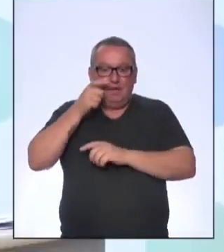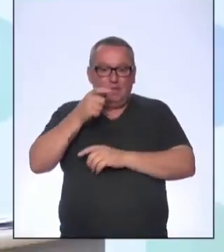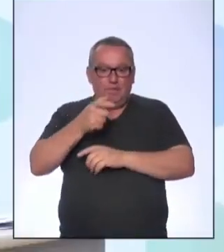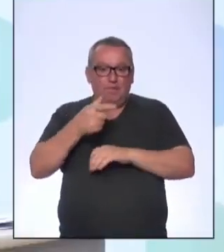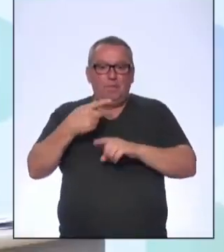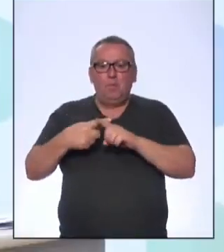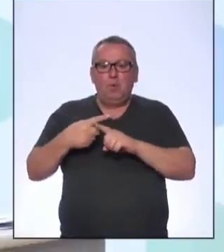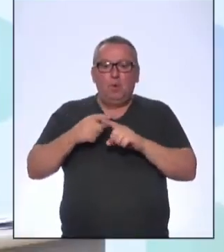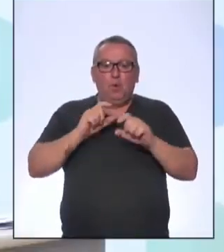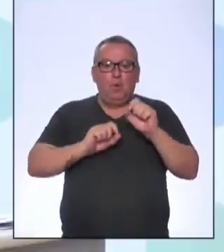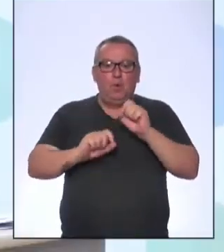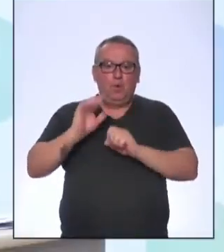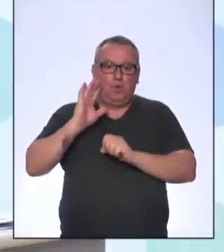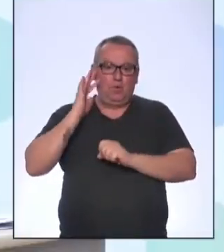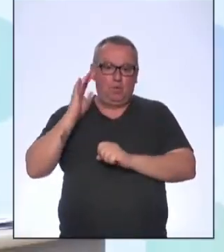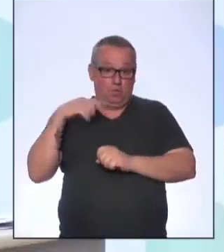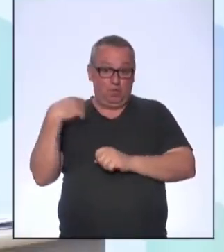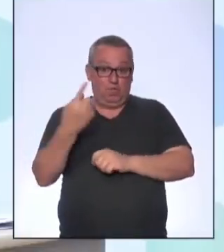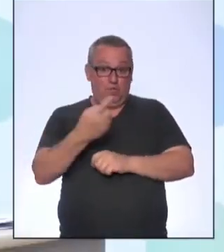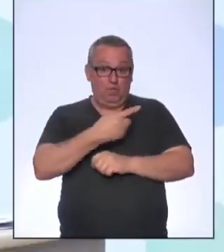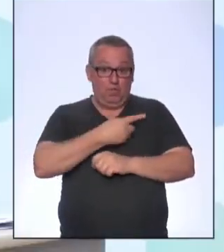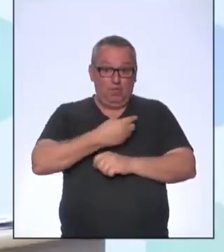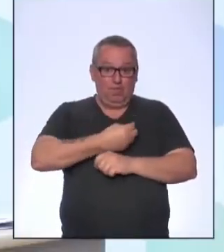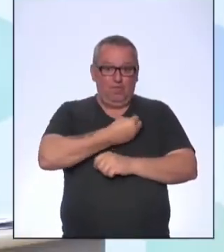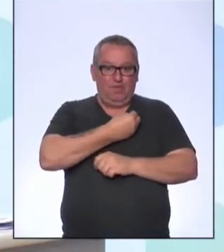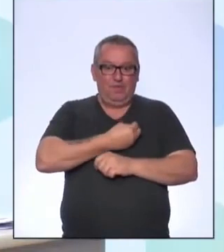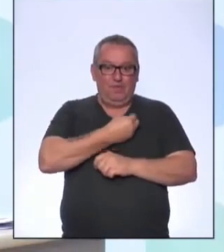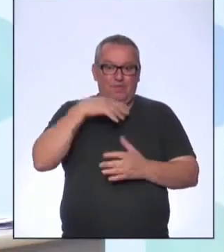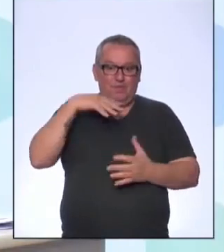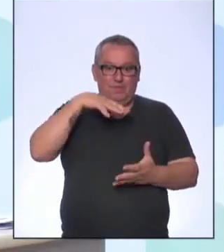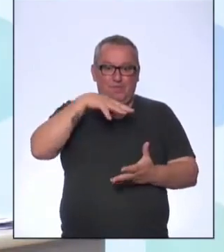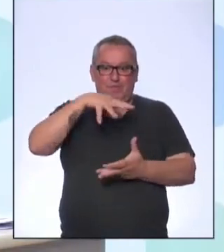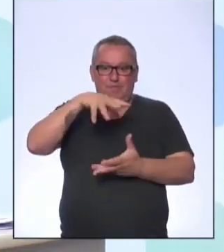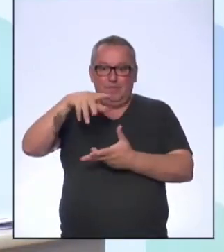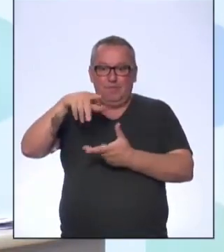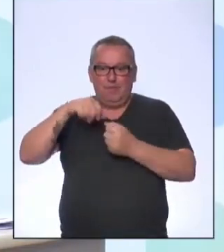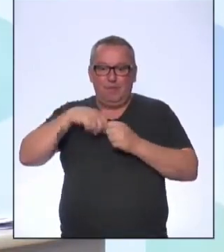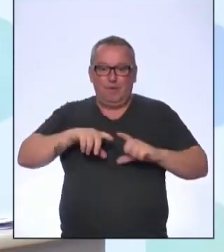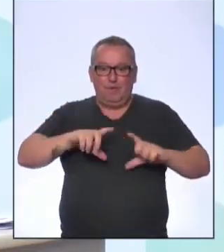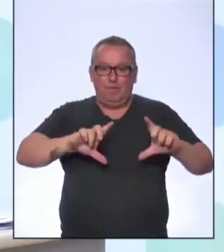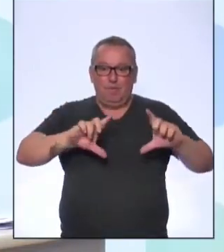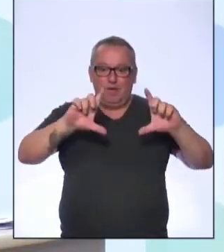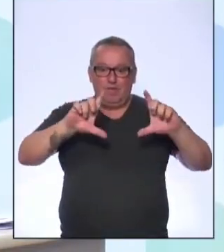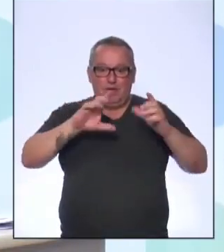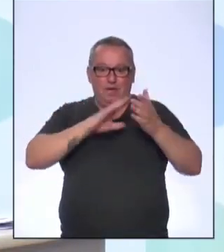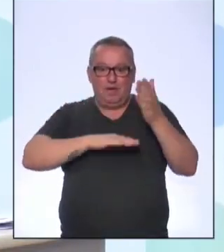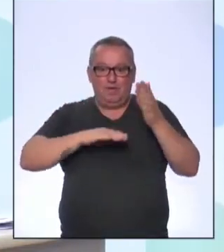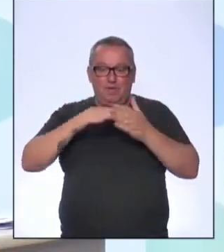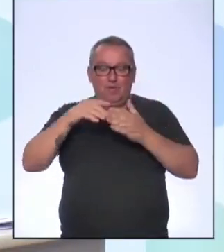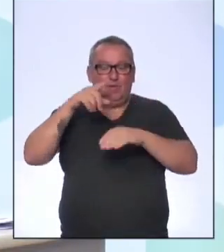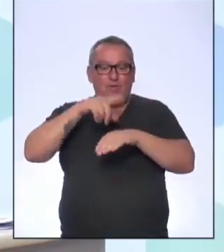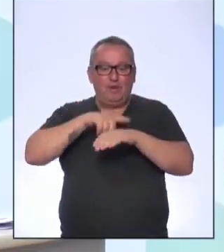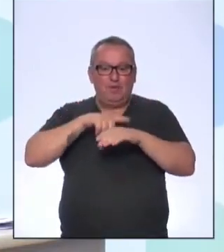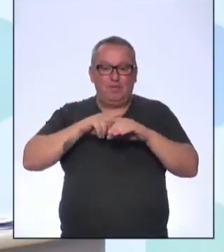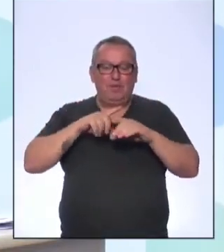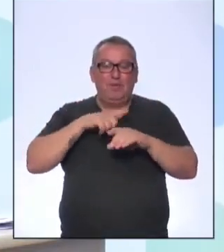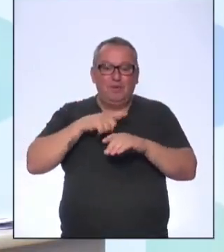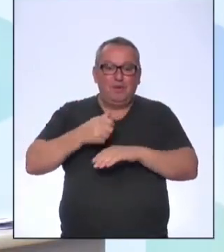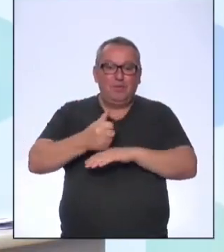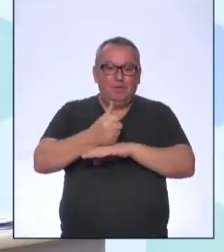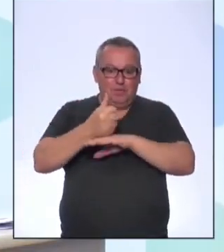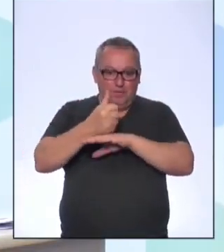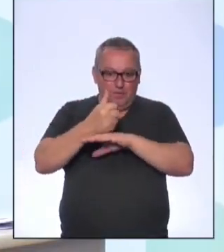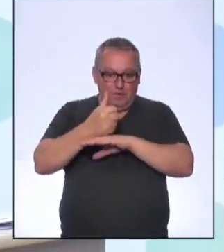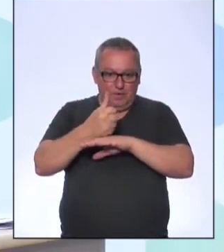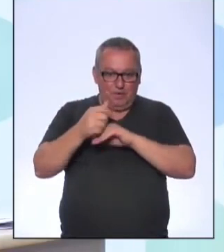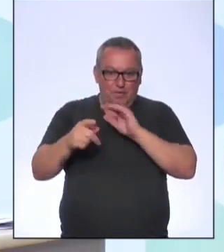professora Lúcia, que nós todos vivemos num mundo que é repleto de imagens a todo momento, né? E existe um profissional